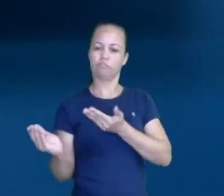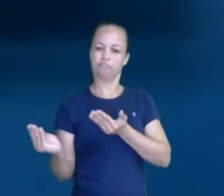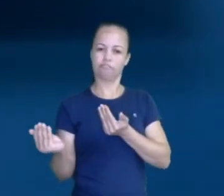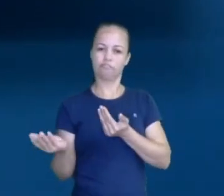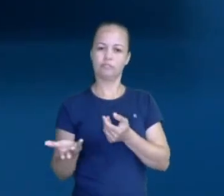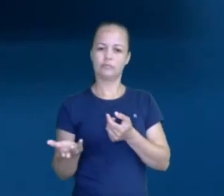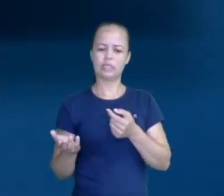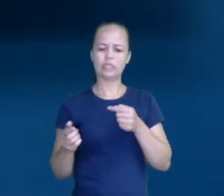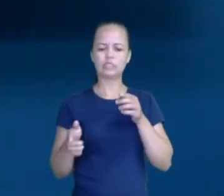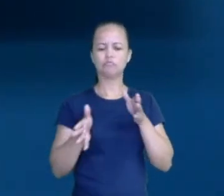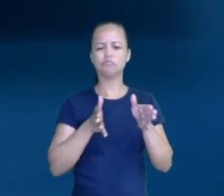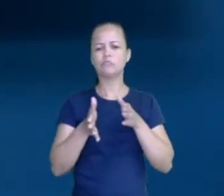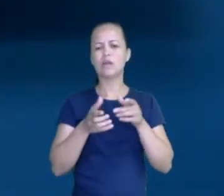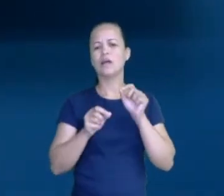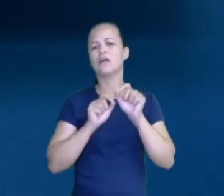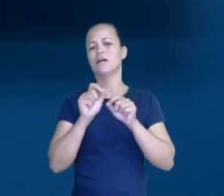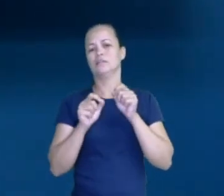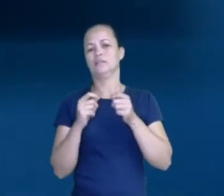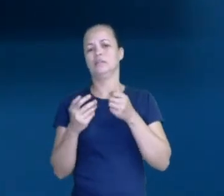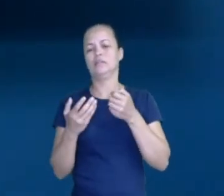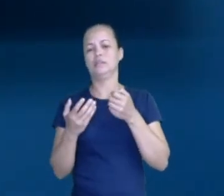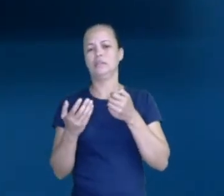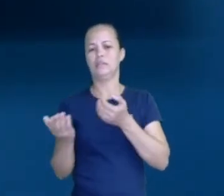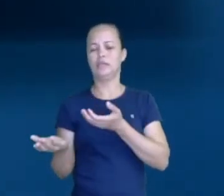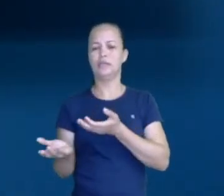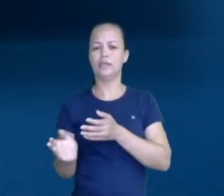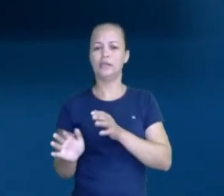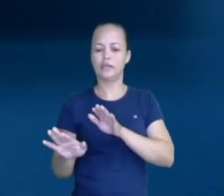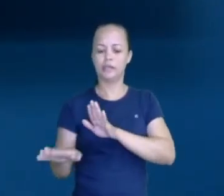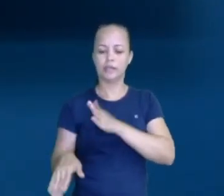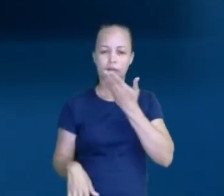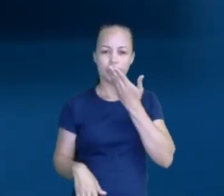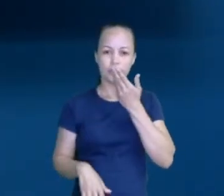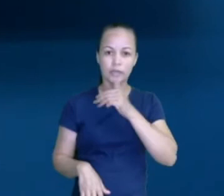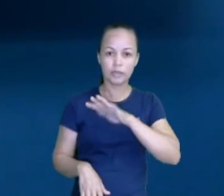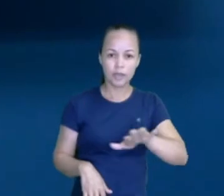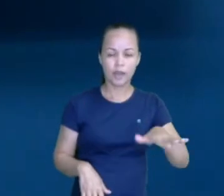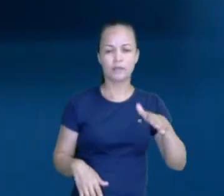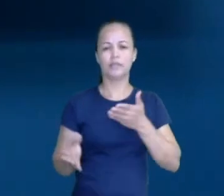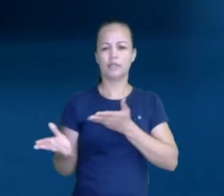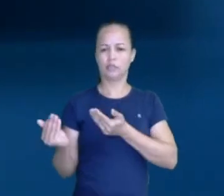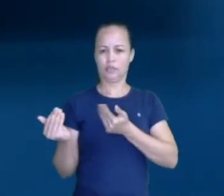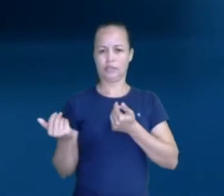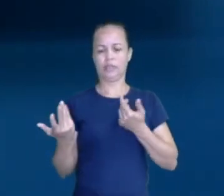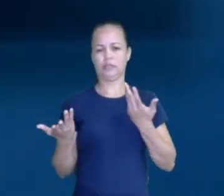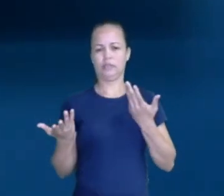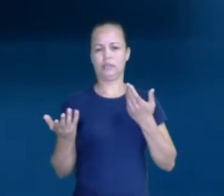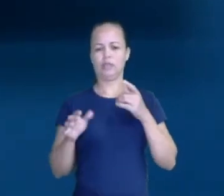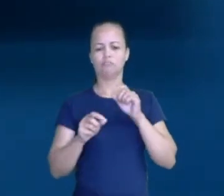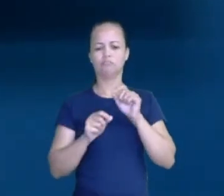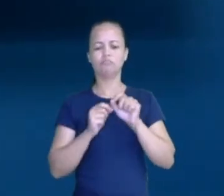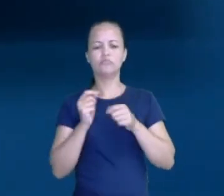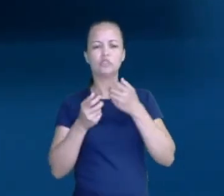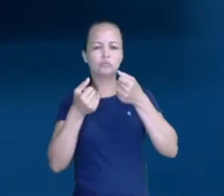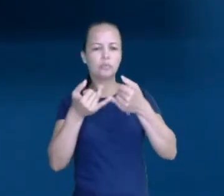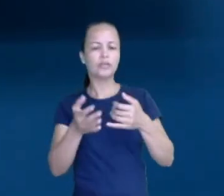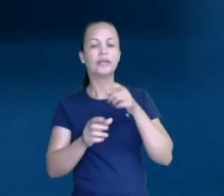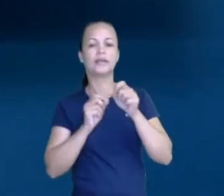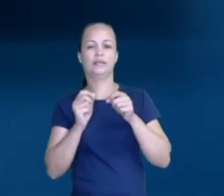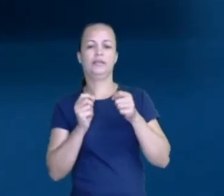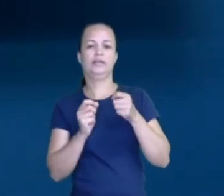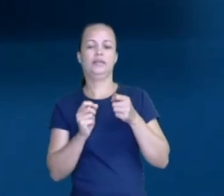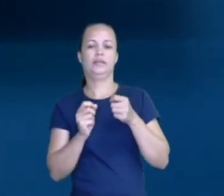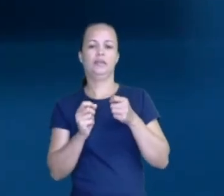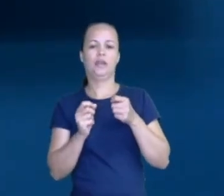criança e adolescente, existem umas pequenas diferenças. Porque, por exemplo, a Organização Mundial de Saúde diz que